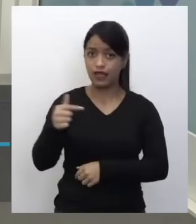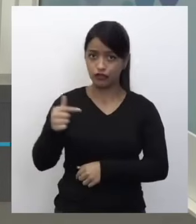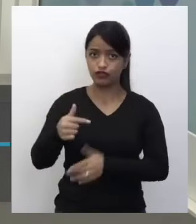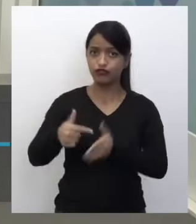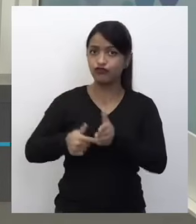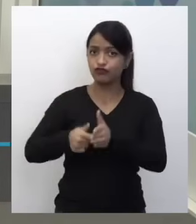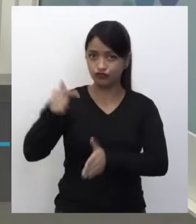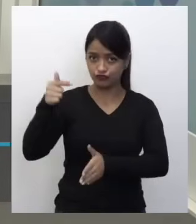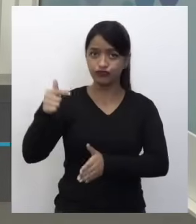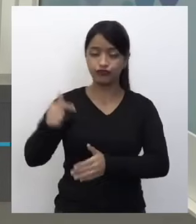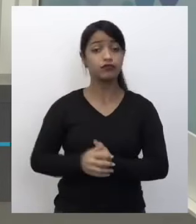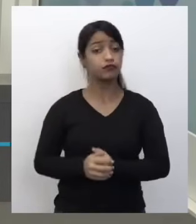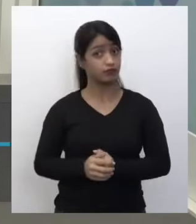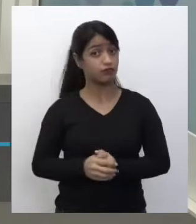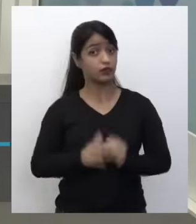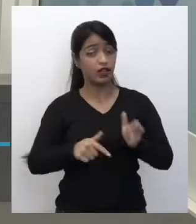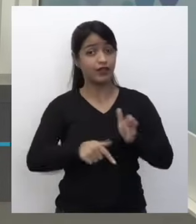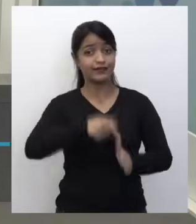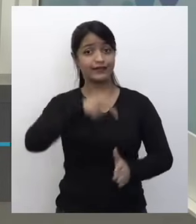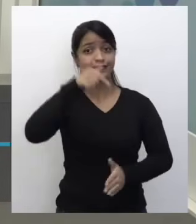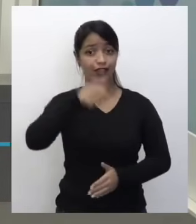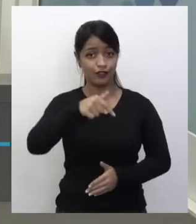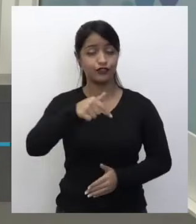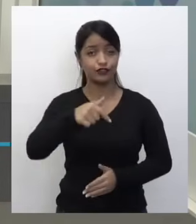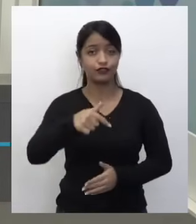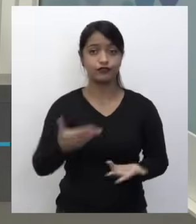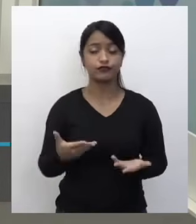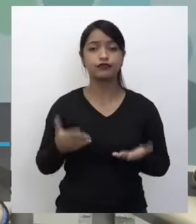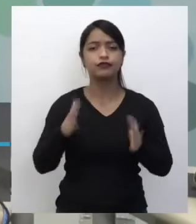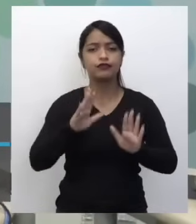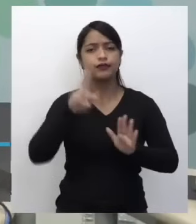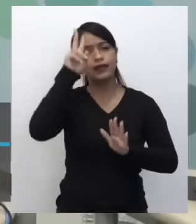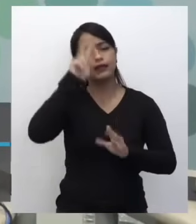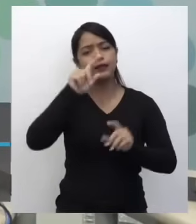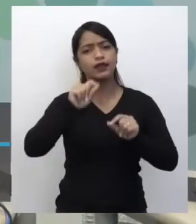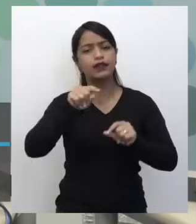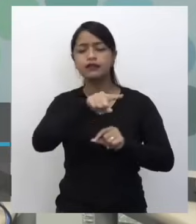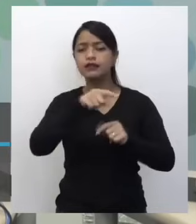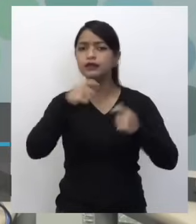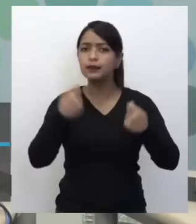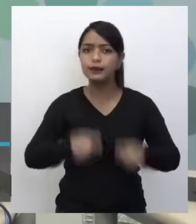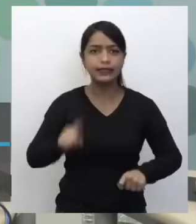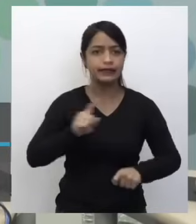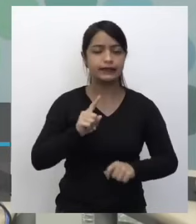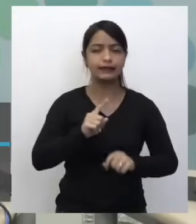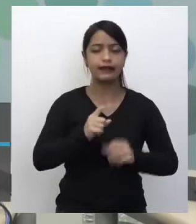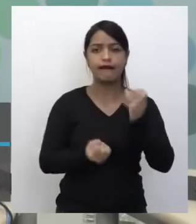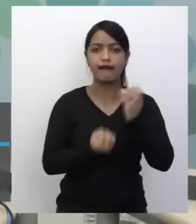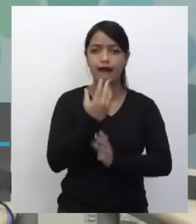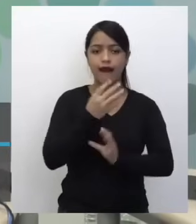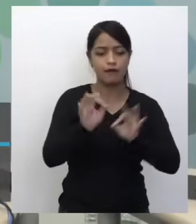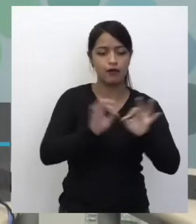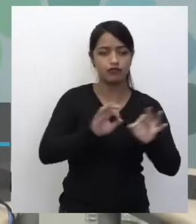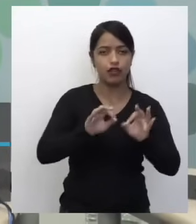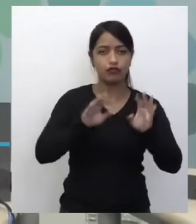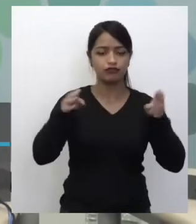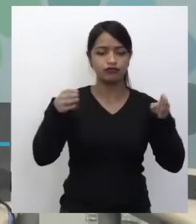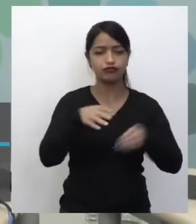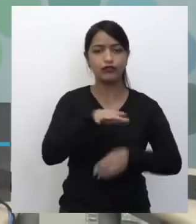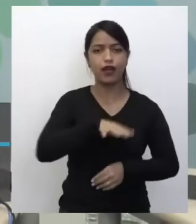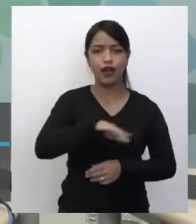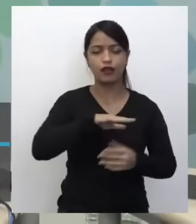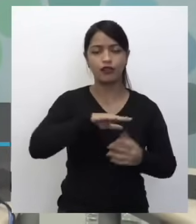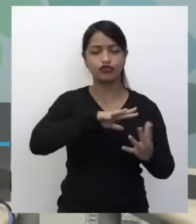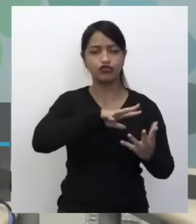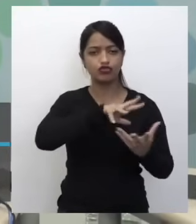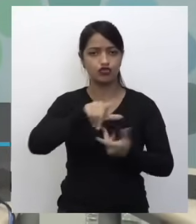lembrando que não necessariamente você precisa desenvolver um projeto, um trabalho na área de geografia, né? A gente tem aí ciências da